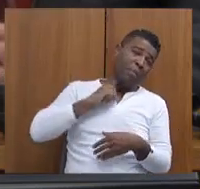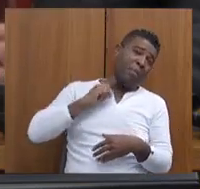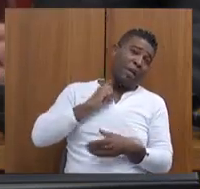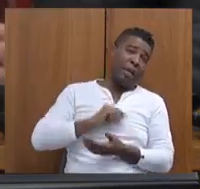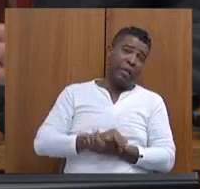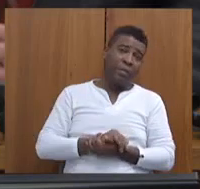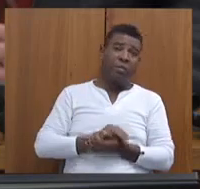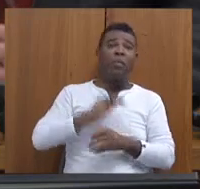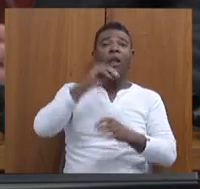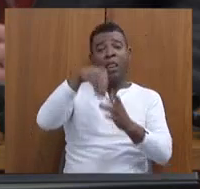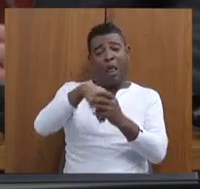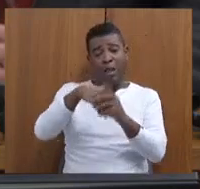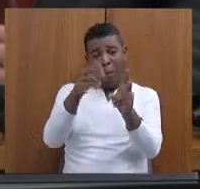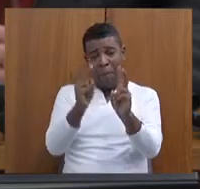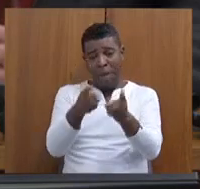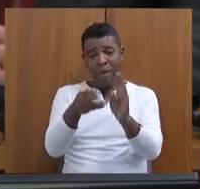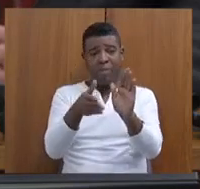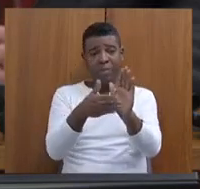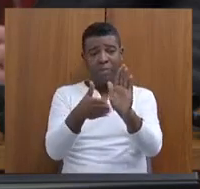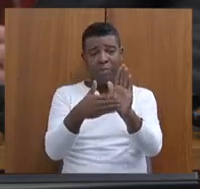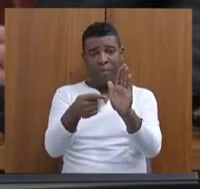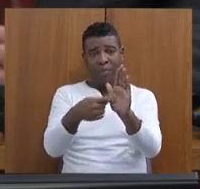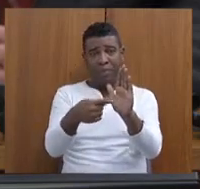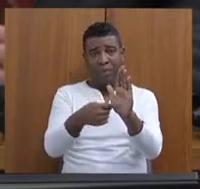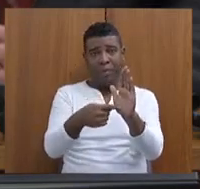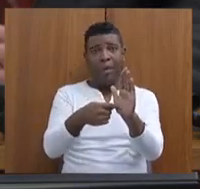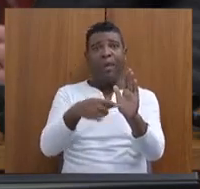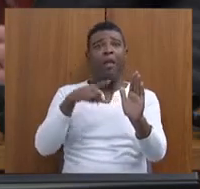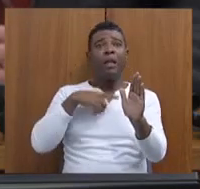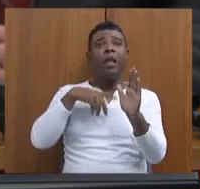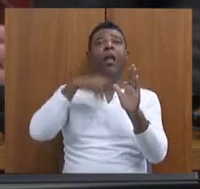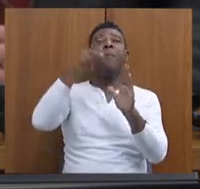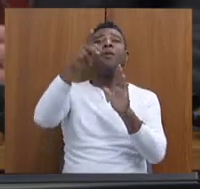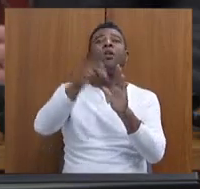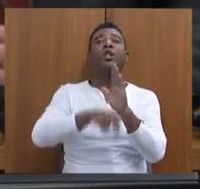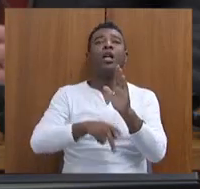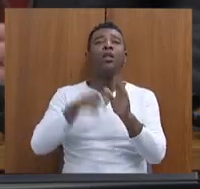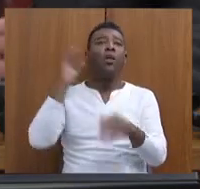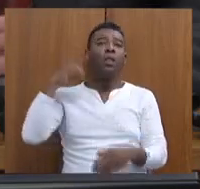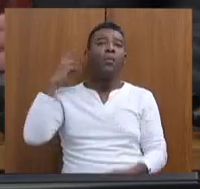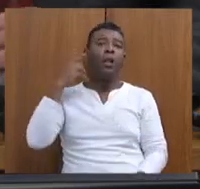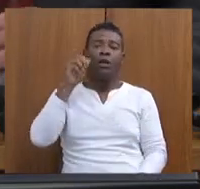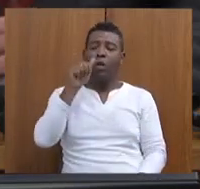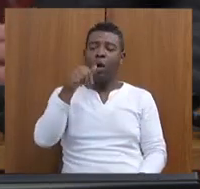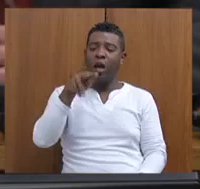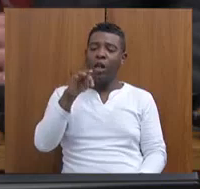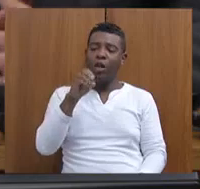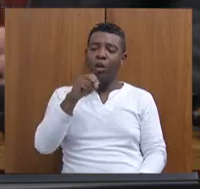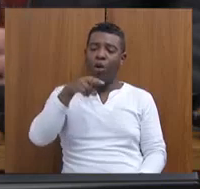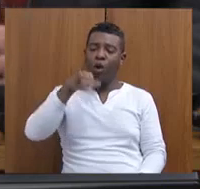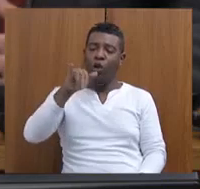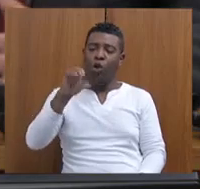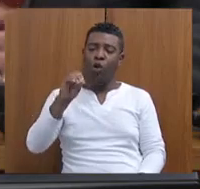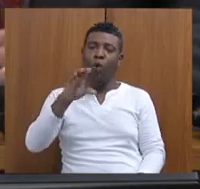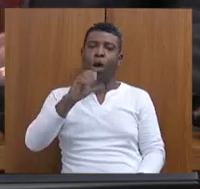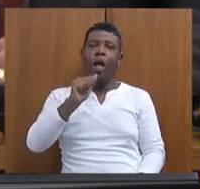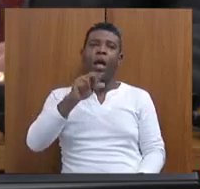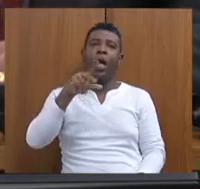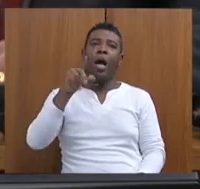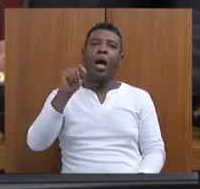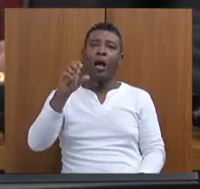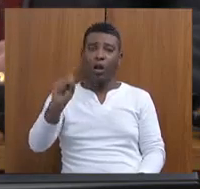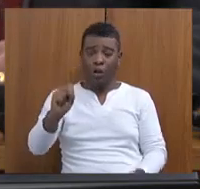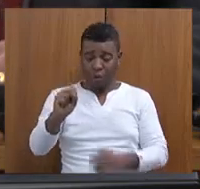dessa proposta nós temos aqui um projeto do deputado Antônio Carlos Arantes que propõe que parte do